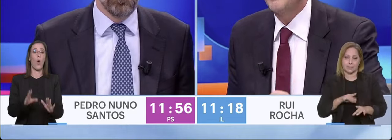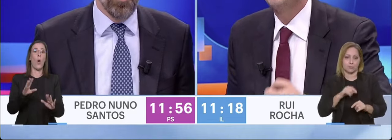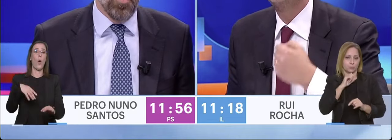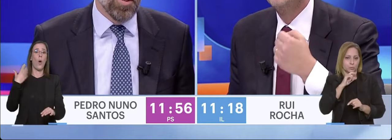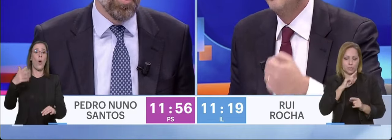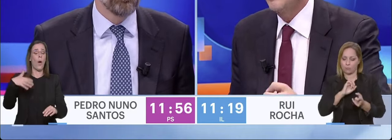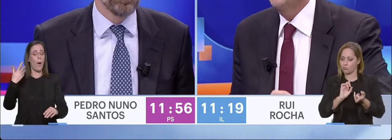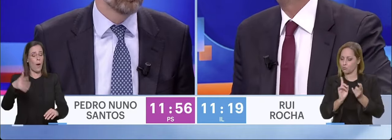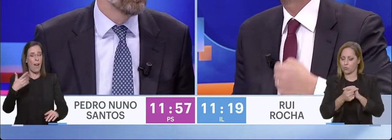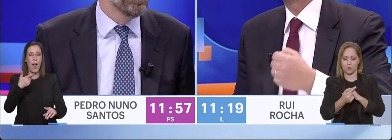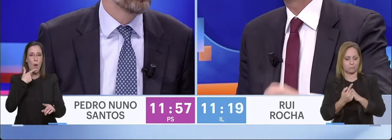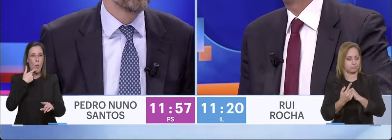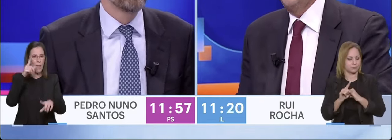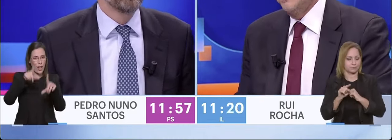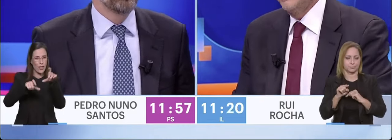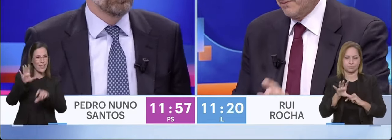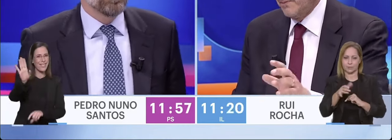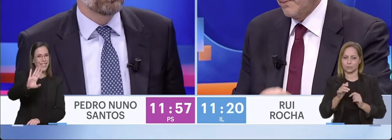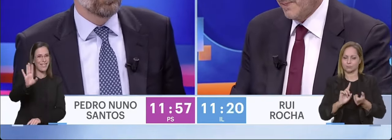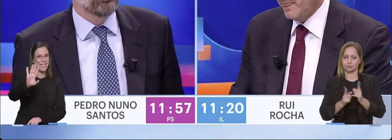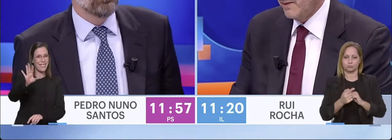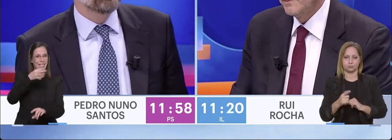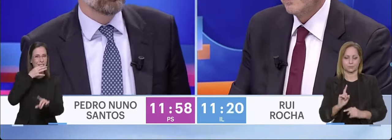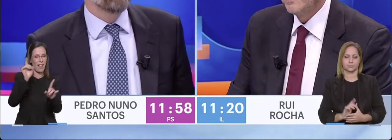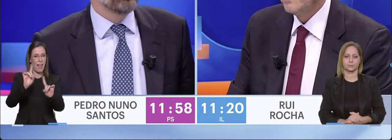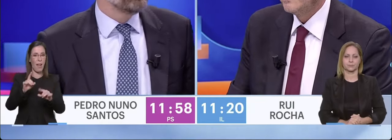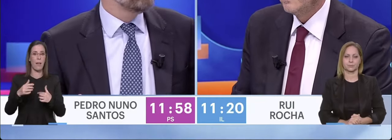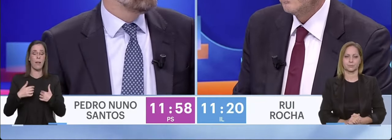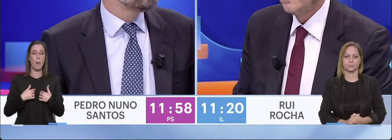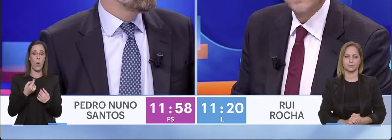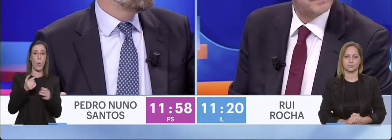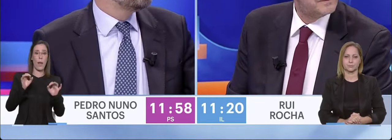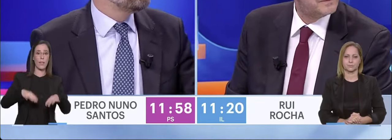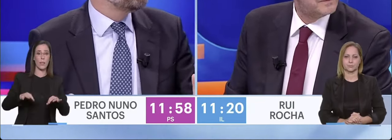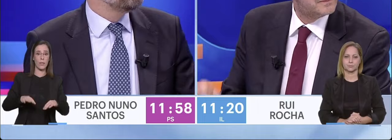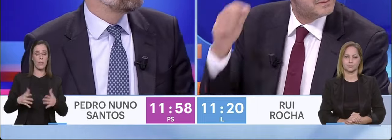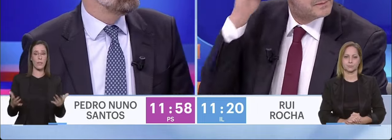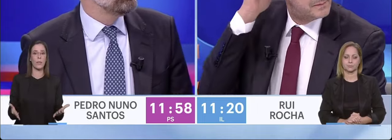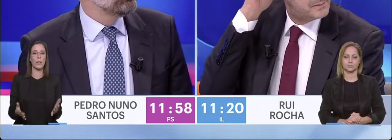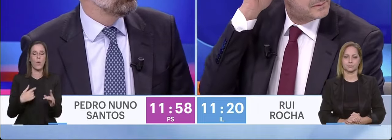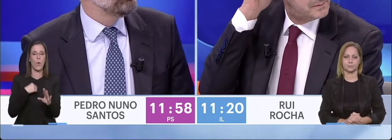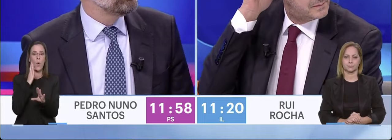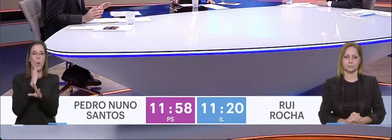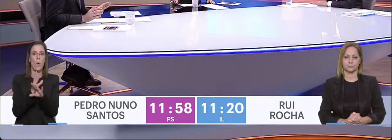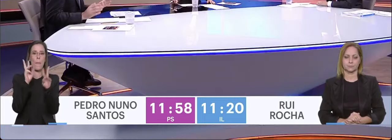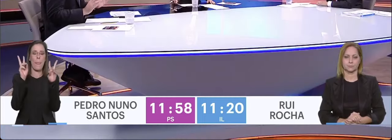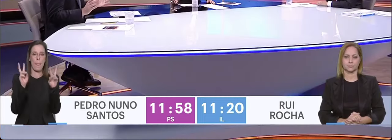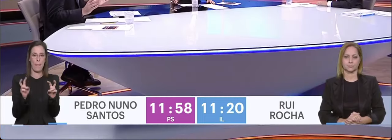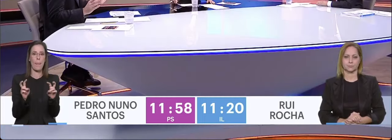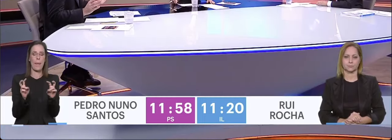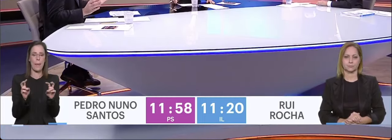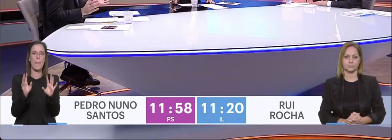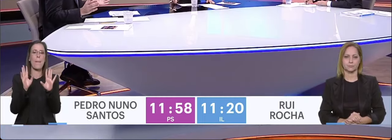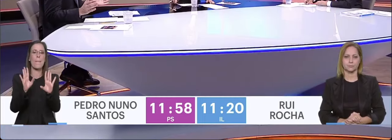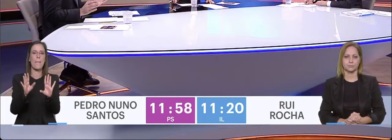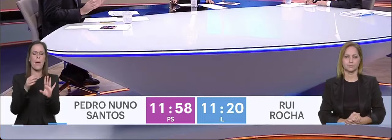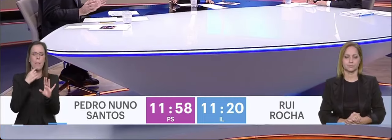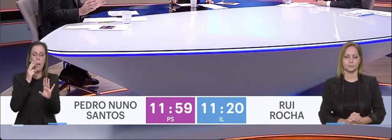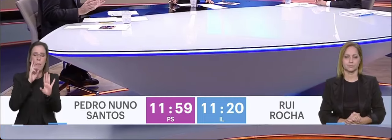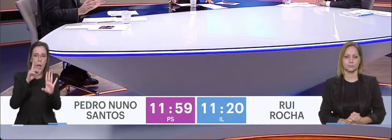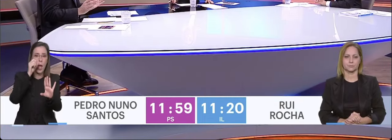de mudar quer dizer eu não sei nós estamos praticamente no final eu queria um último tema para para para falar